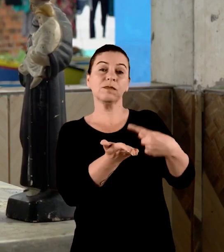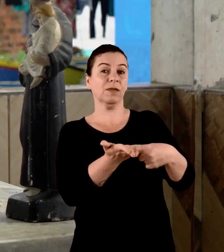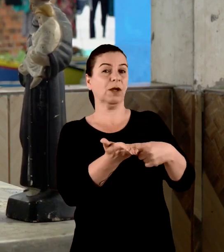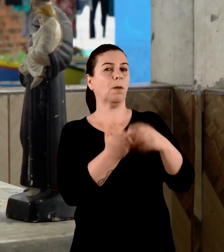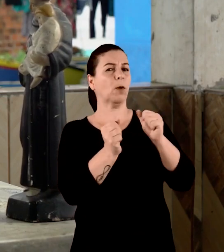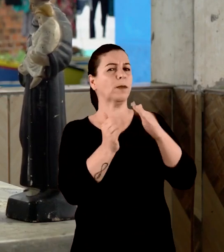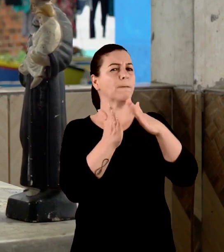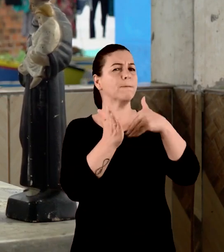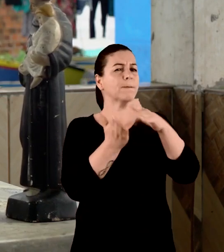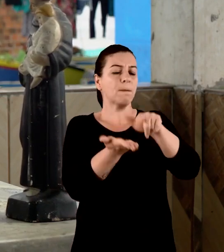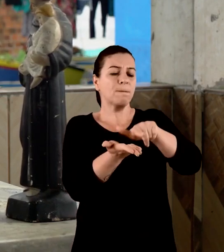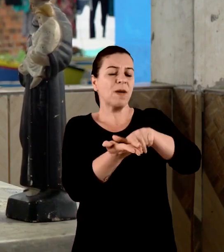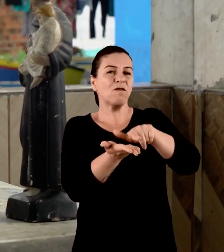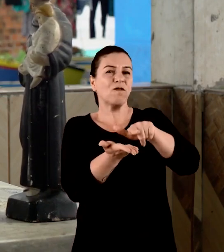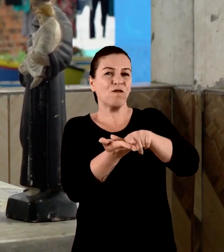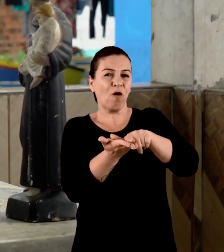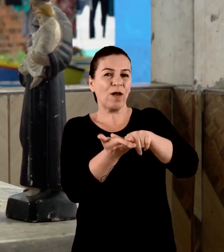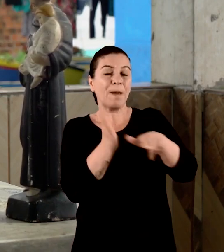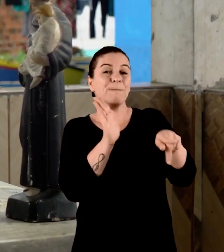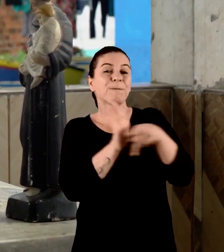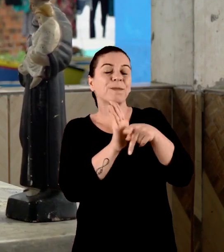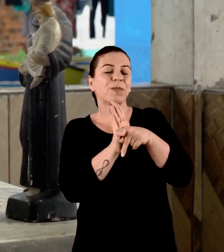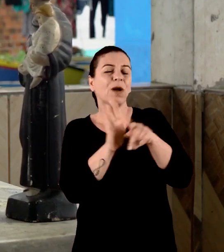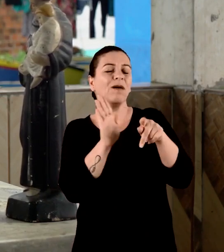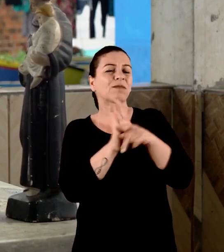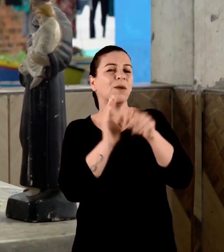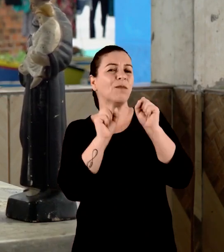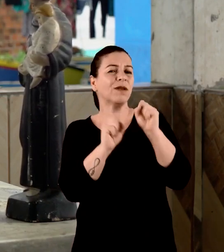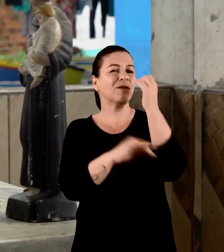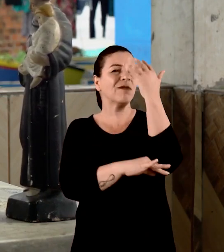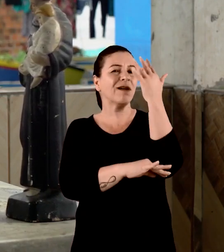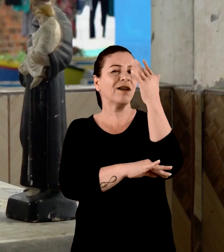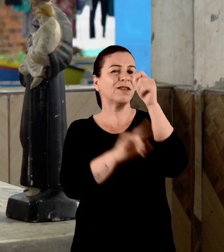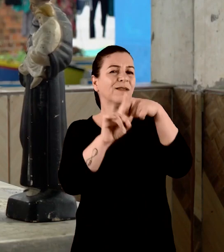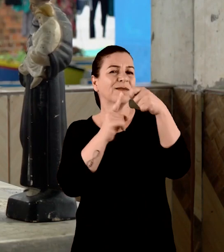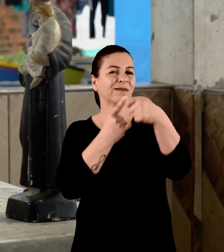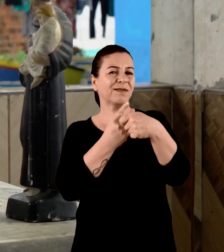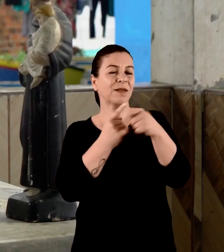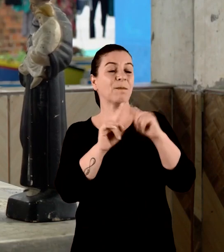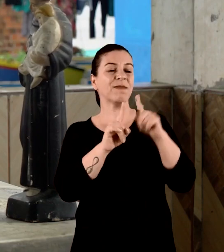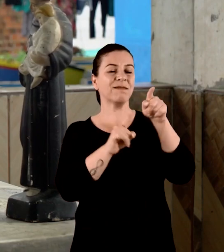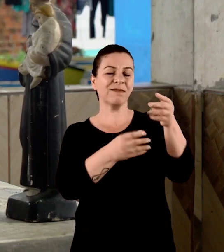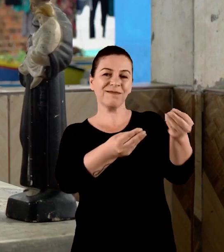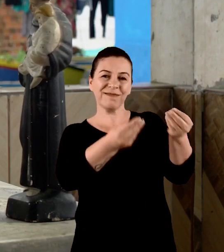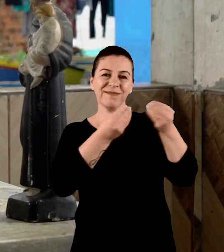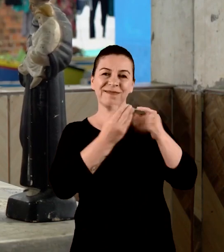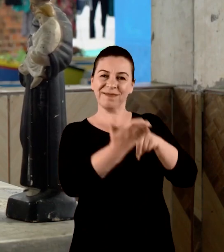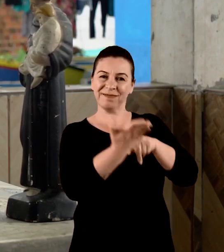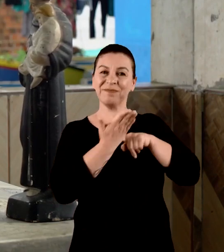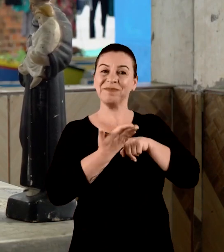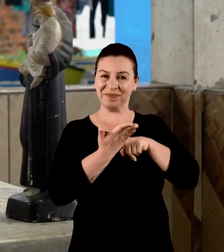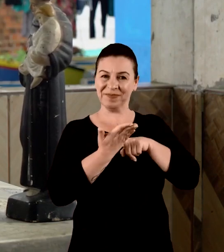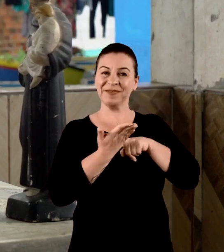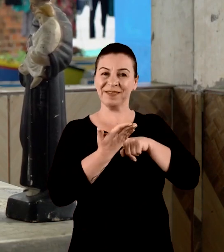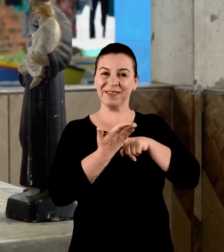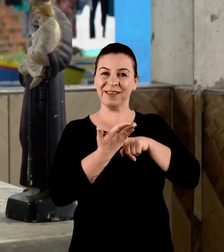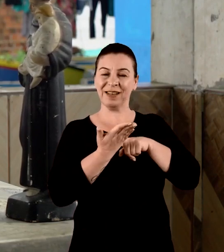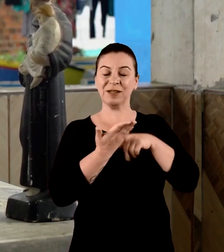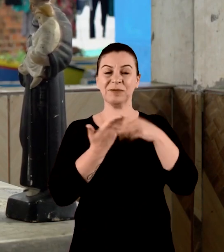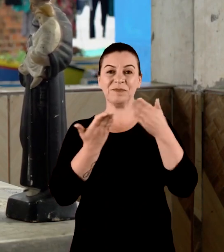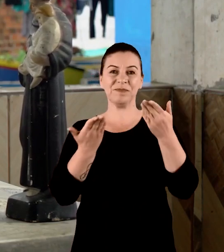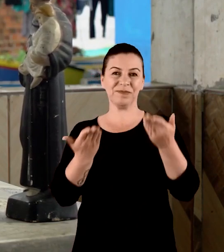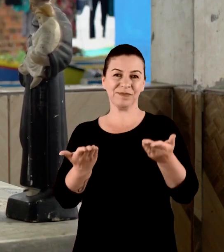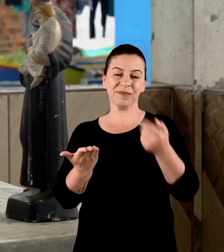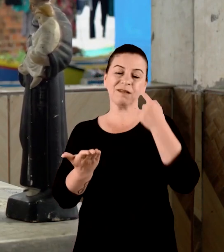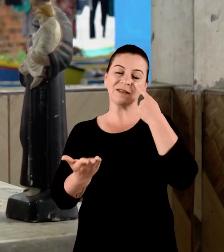compromisso. Nem que a senhora pinte numa folha de bananeira, mas a senhora vai me mostrar alguma coisa que a senhora... Então você vê